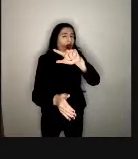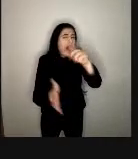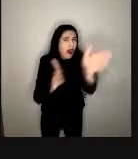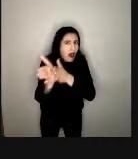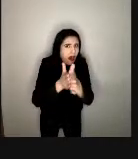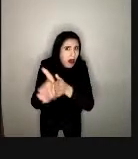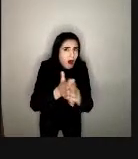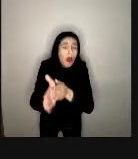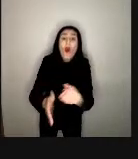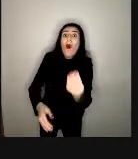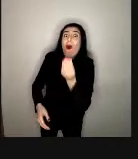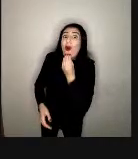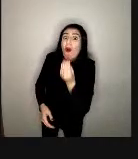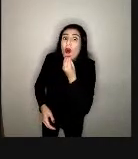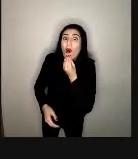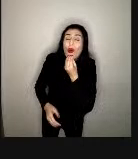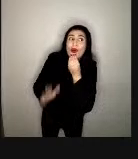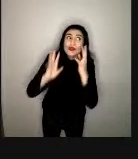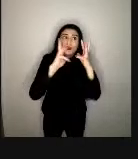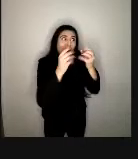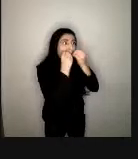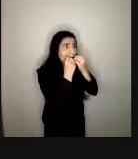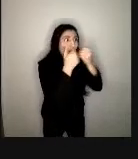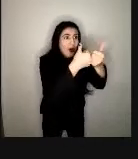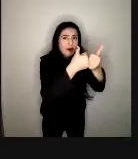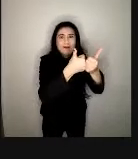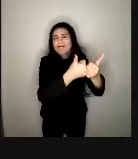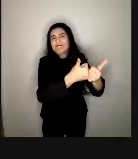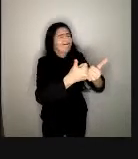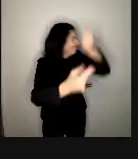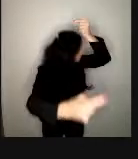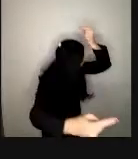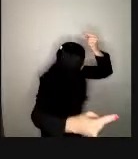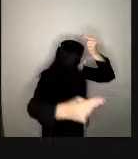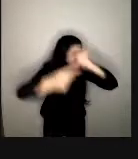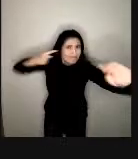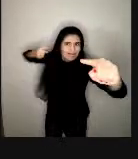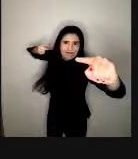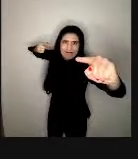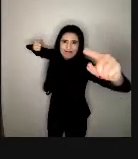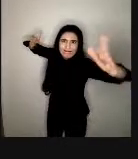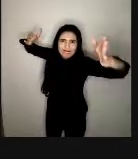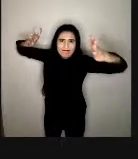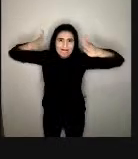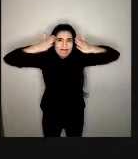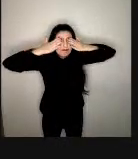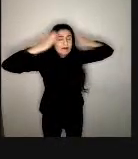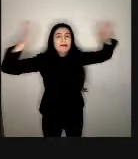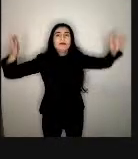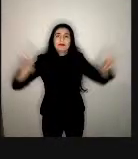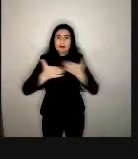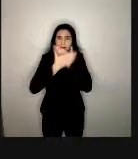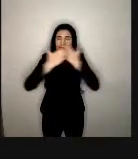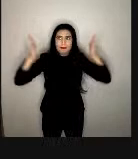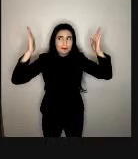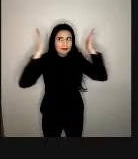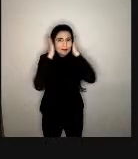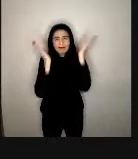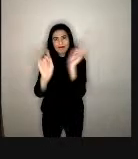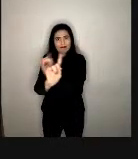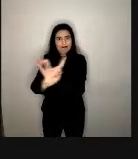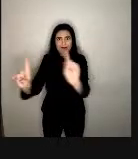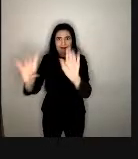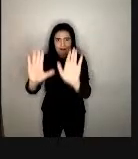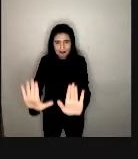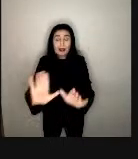quando parecia que estava tudo tranquilo, fomos censurados. Conta você. É, essa parte é legal, porque assim, essa reunião da